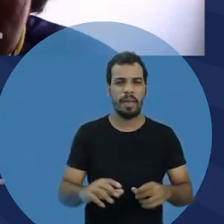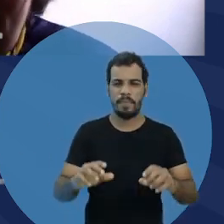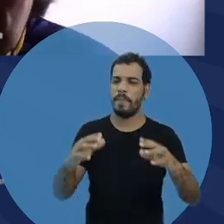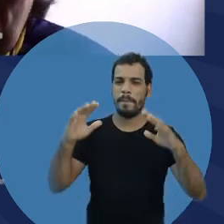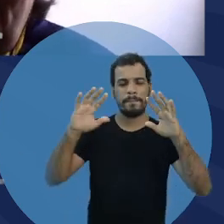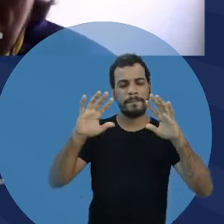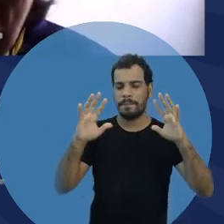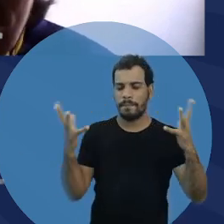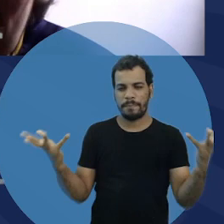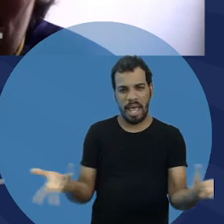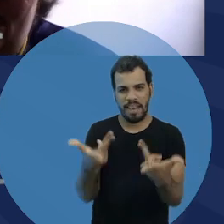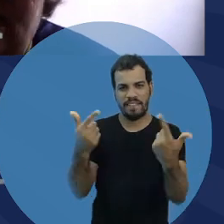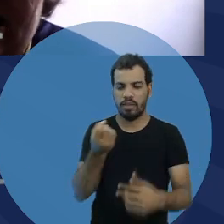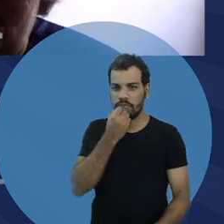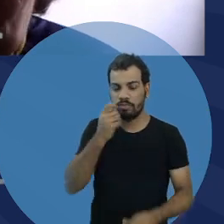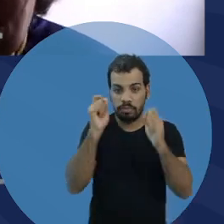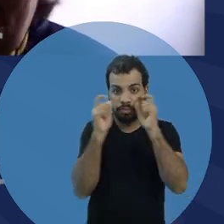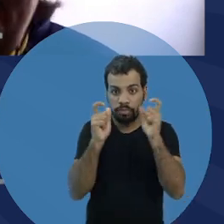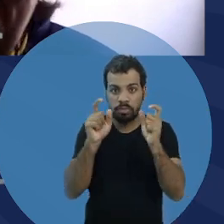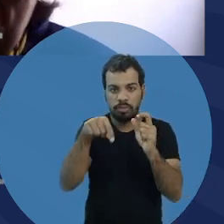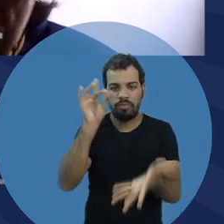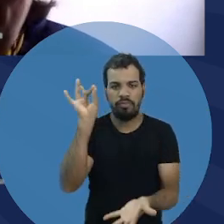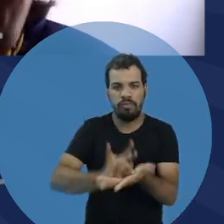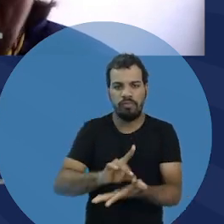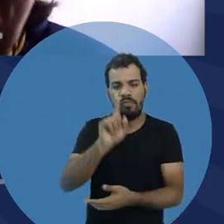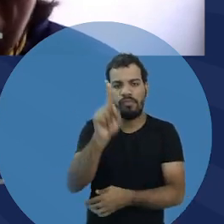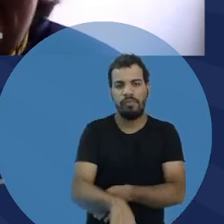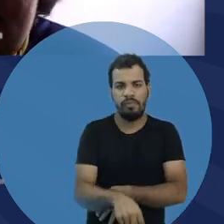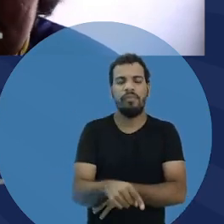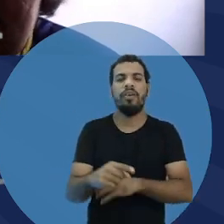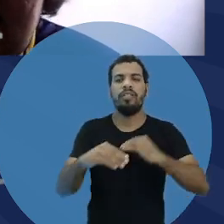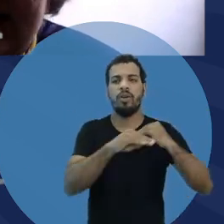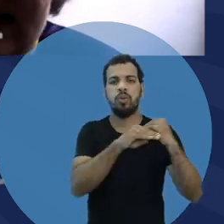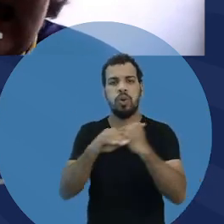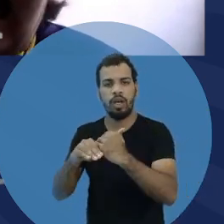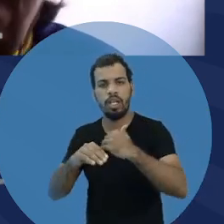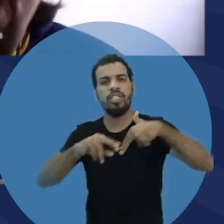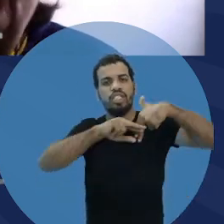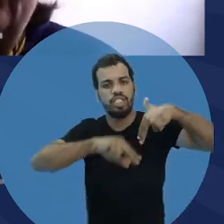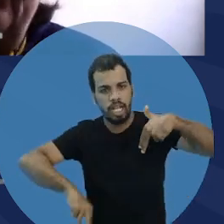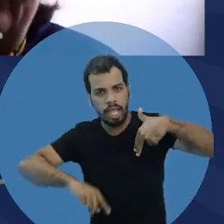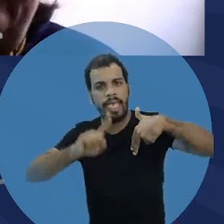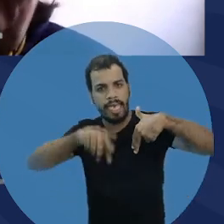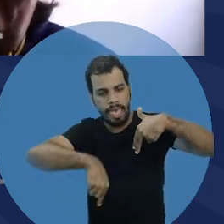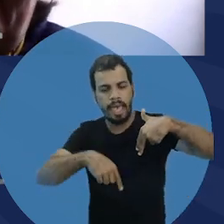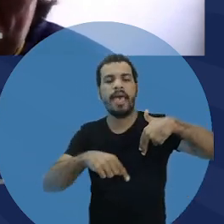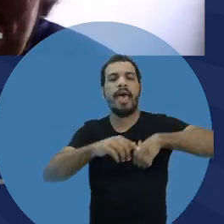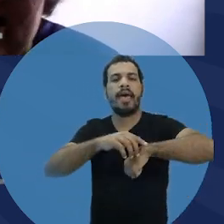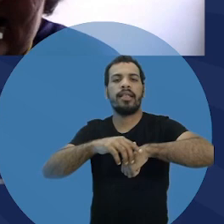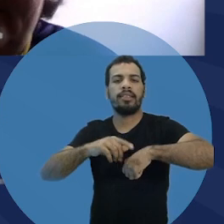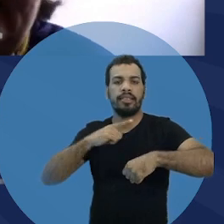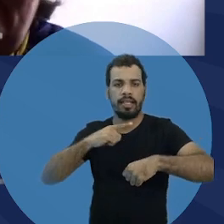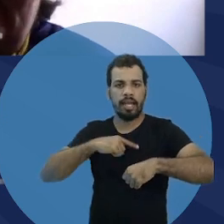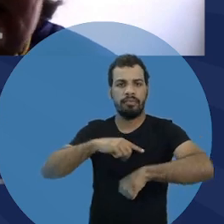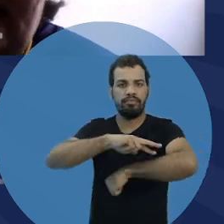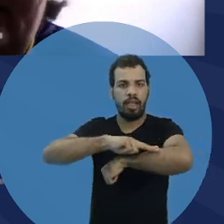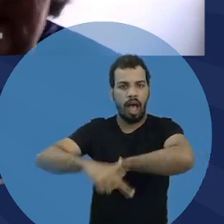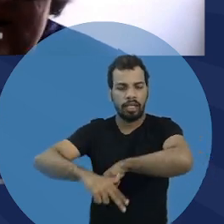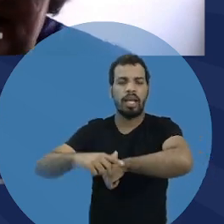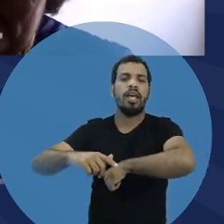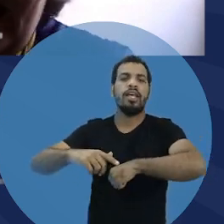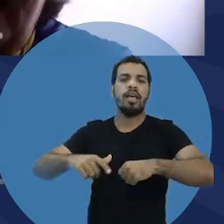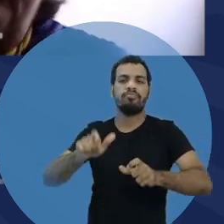alerta para o fato de que no campo da igualdade de gênero, raça e etnia, há muitos desafios, né, a serem